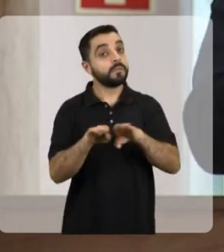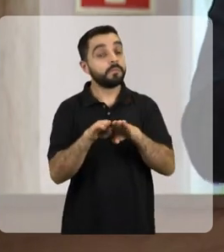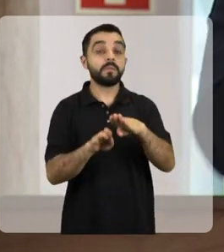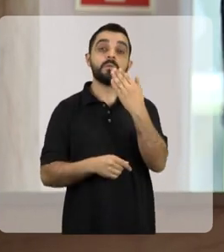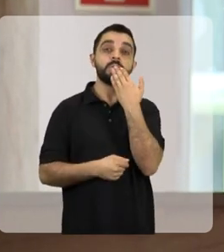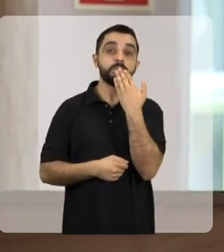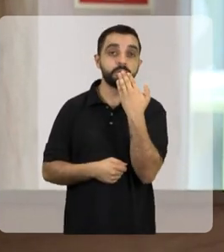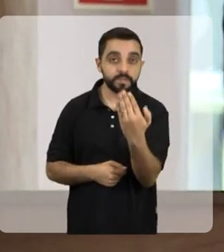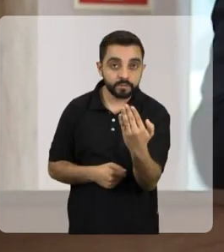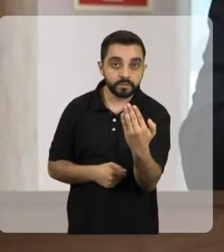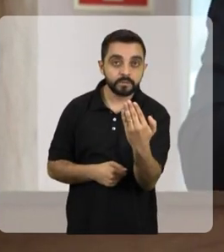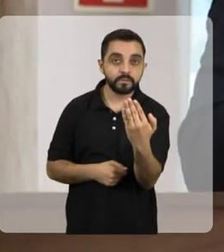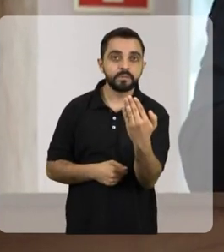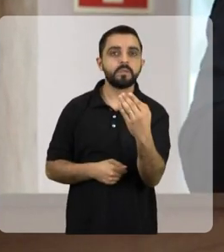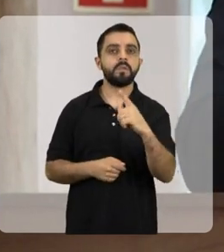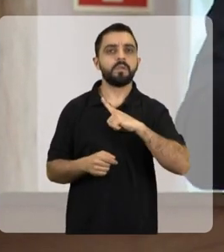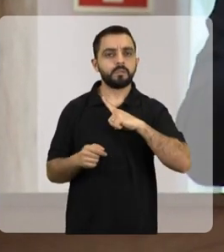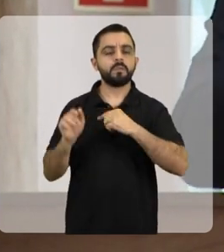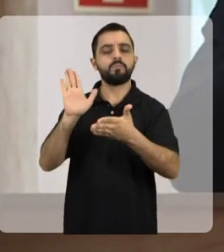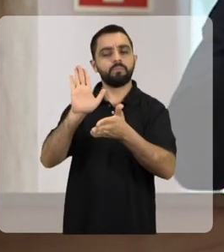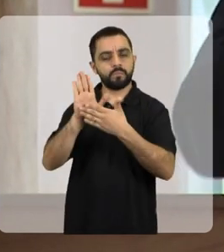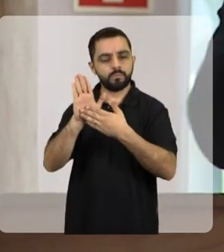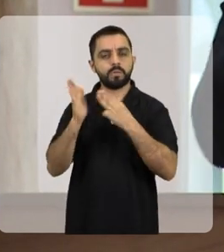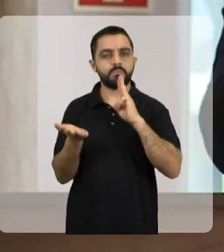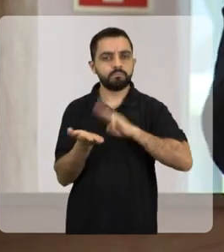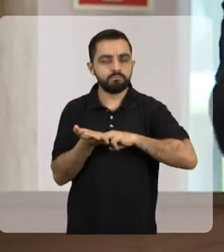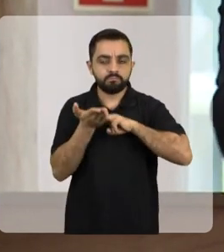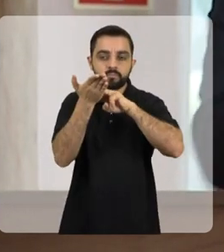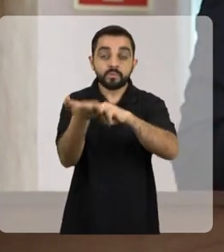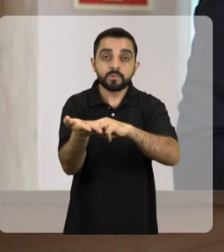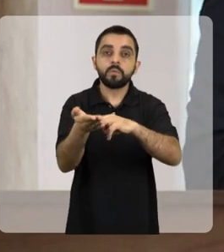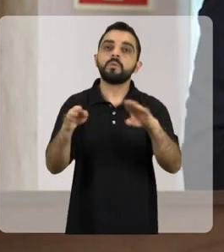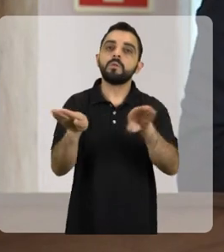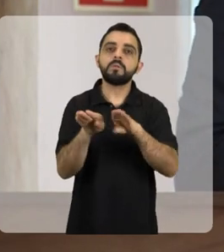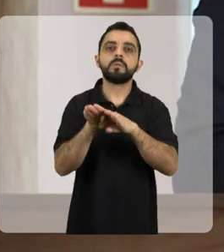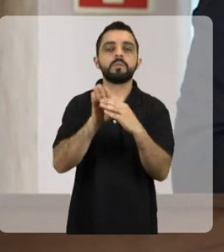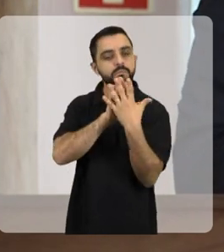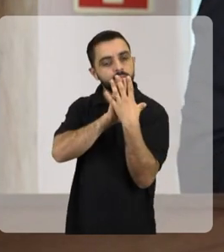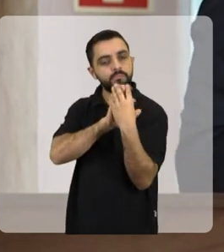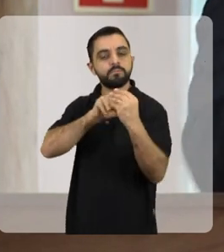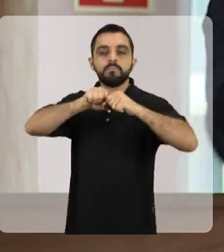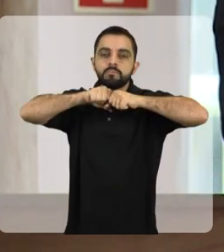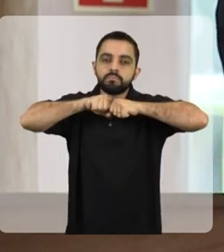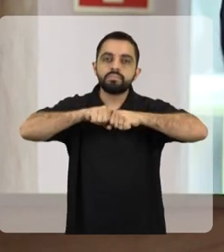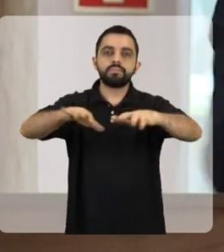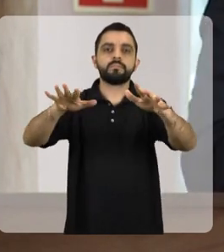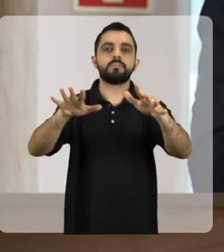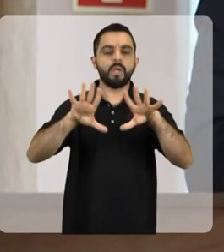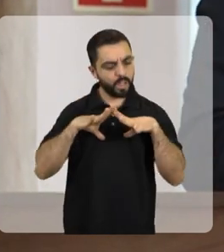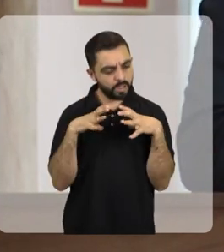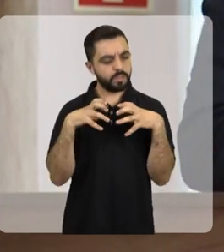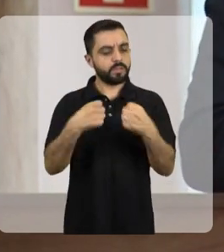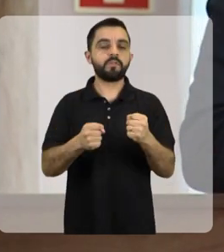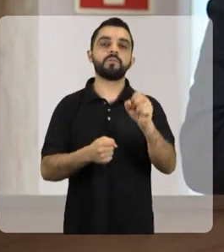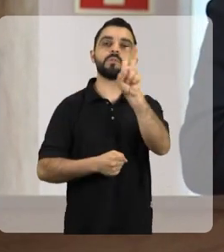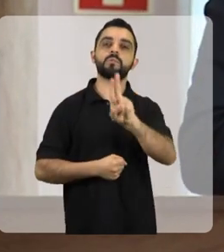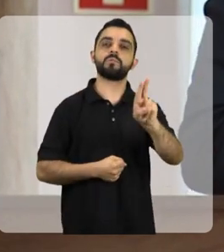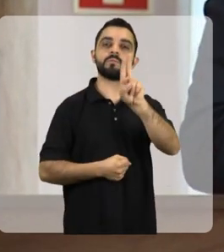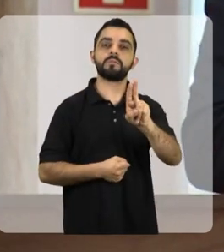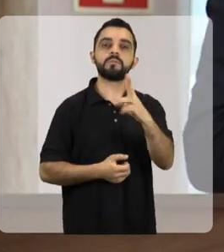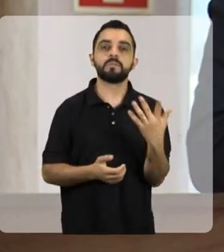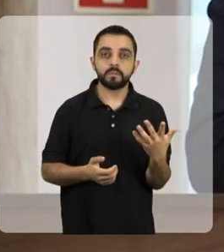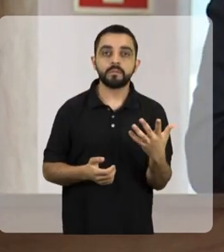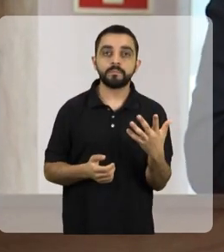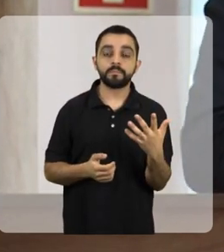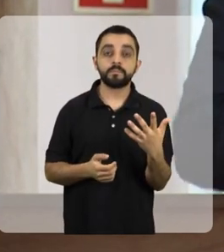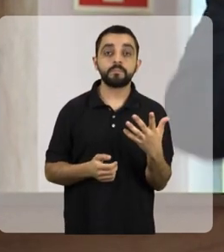é que, para além dessa declaração formal, nós possamos reproduzir essa fala de defesa das nossas instituições.